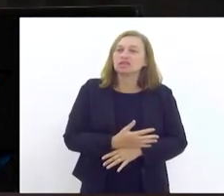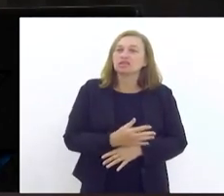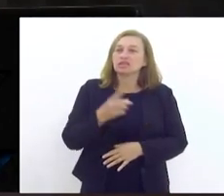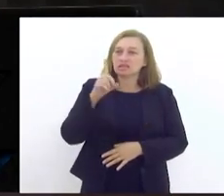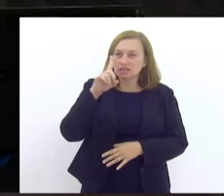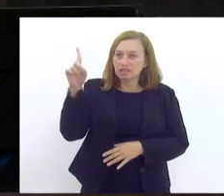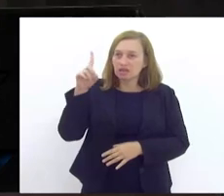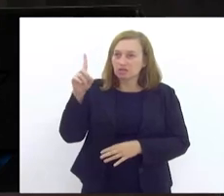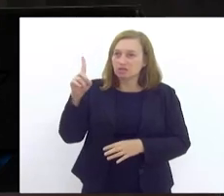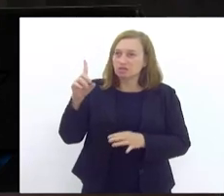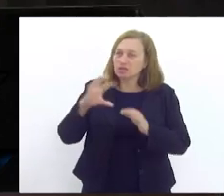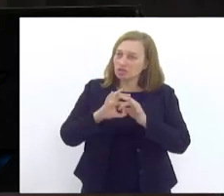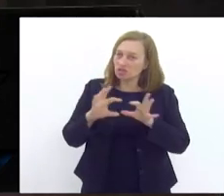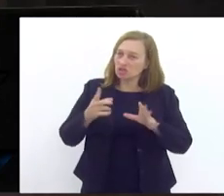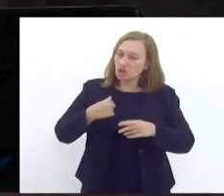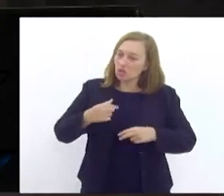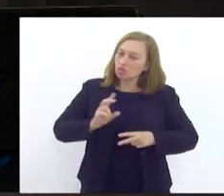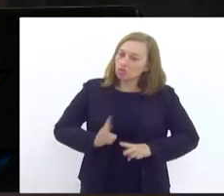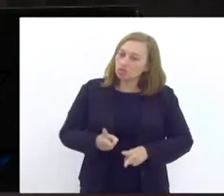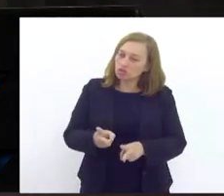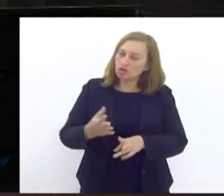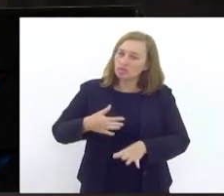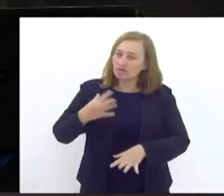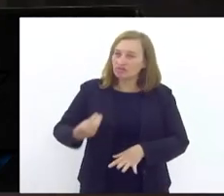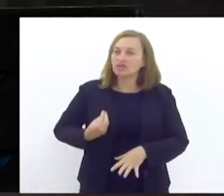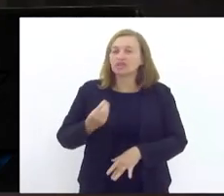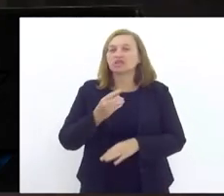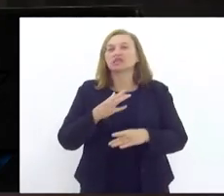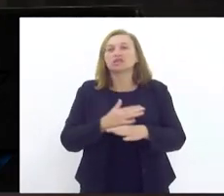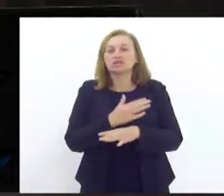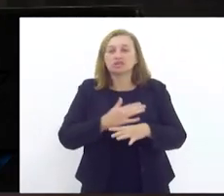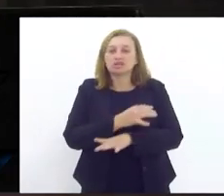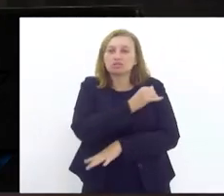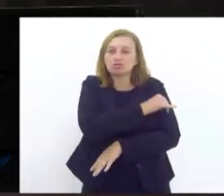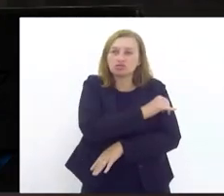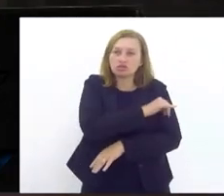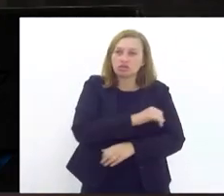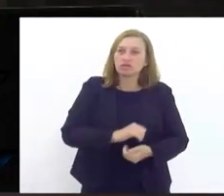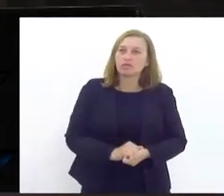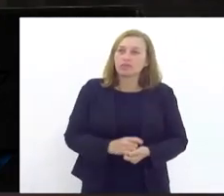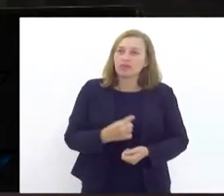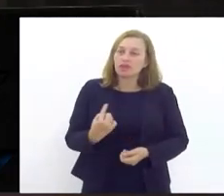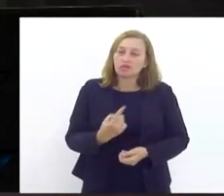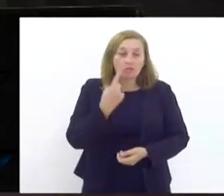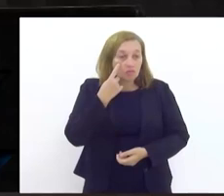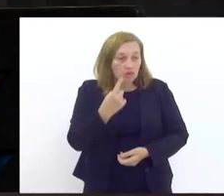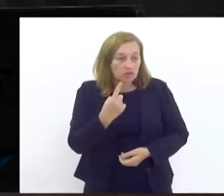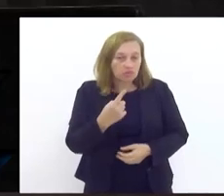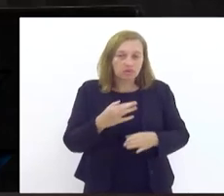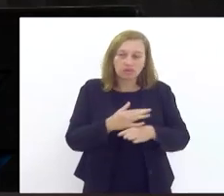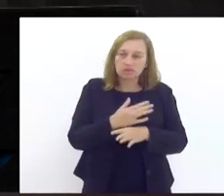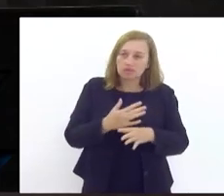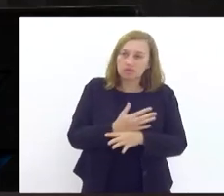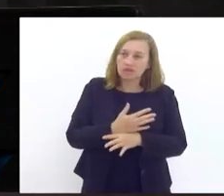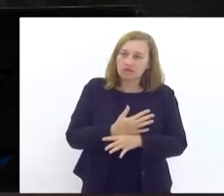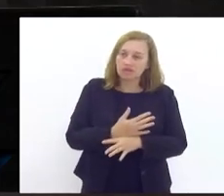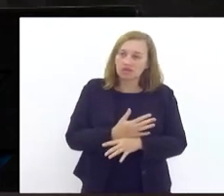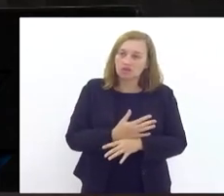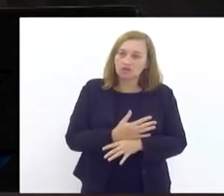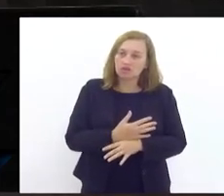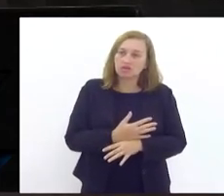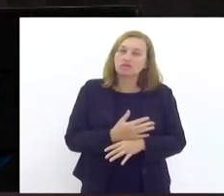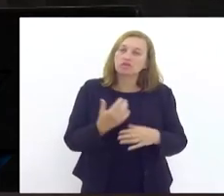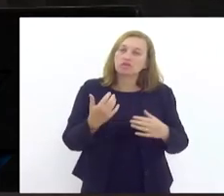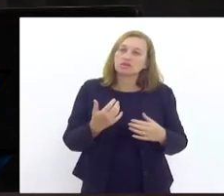permitir continuarei durante todo o tempo da minha vida aqui nessa cidade Nós estamos vendo uma cidade em flagelos que para